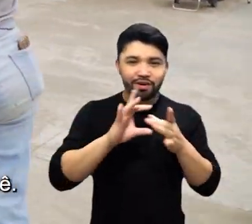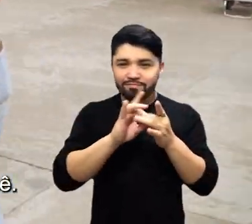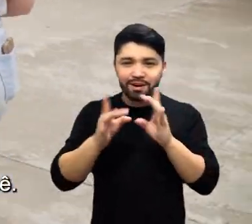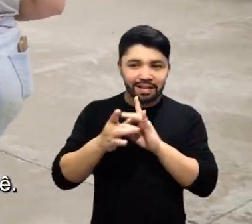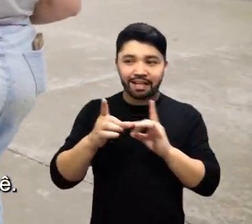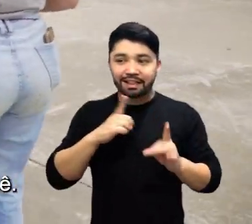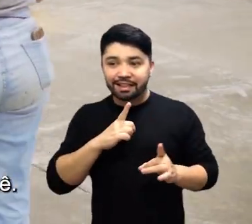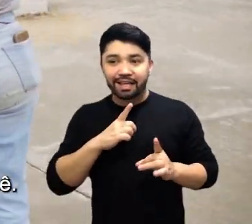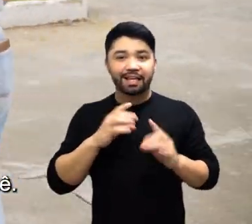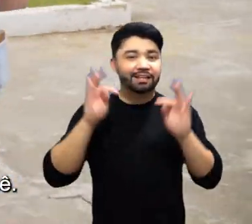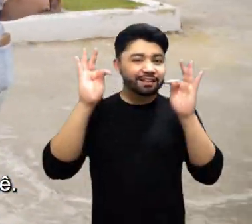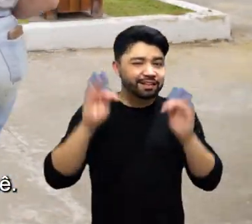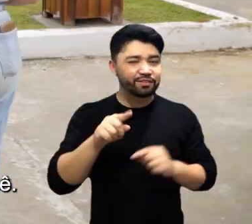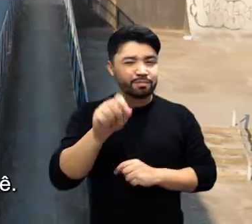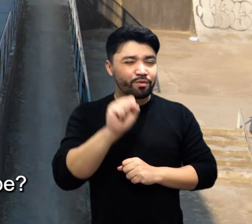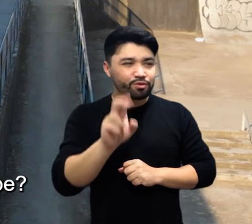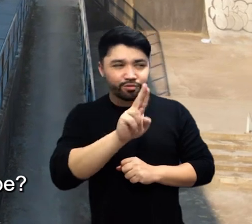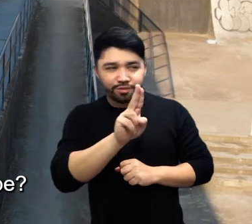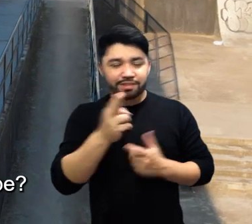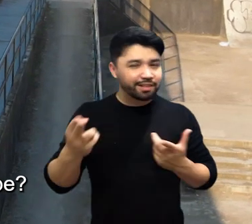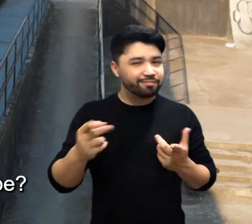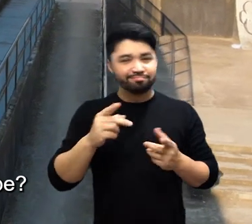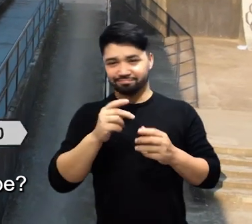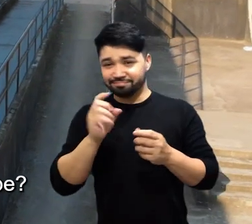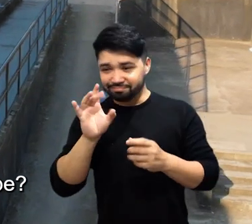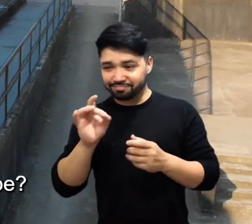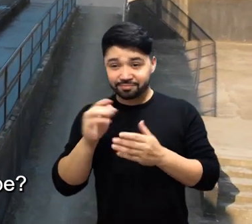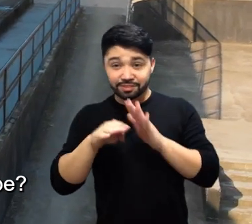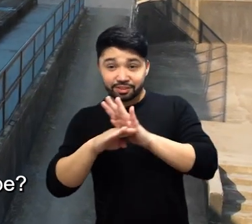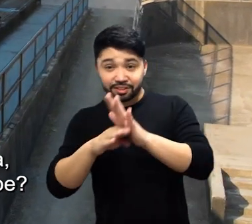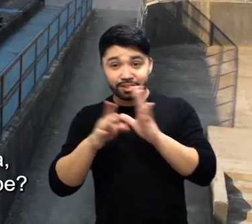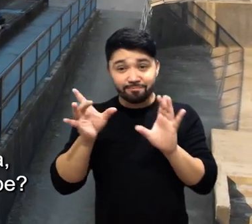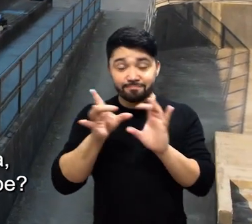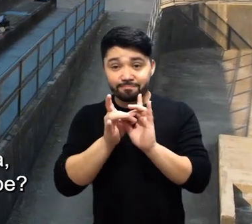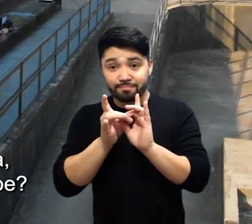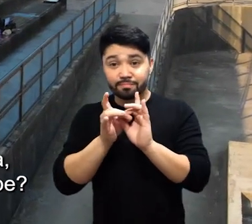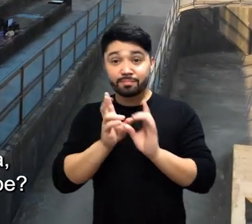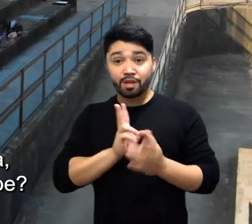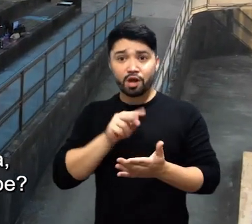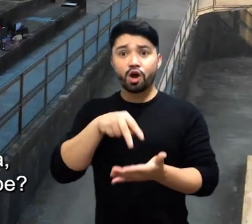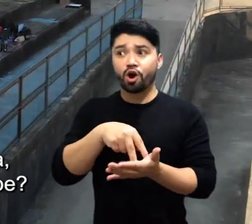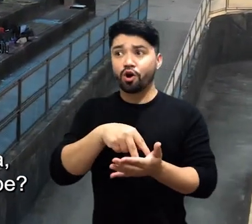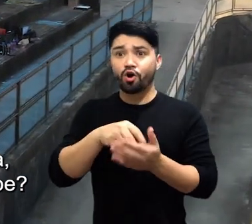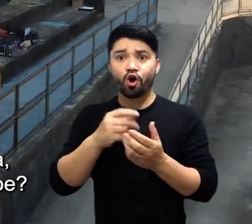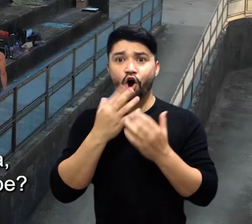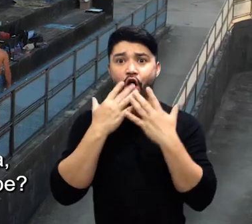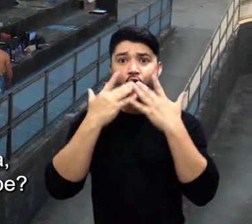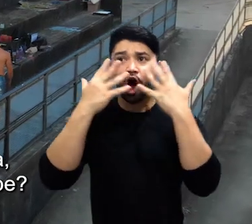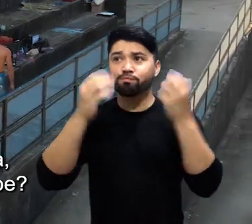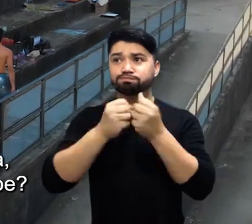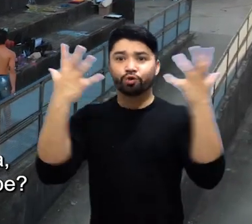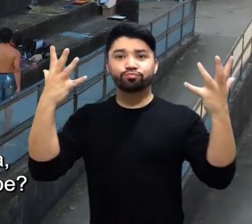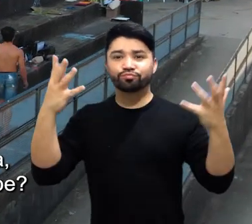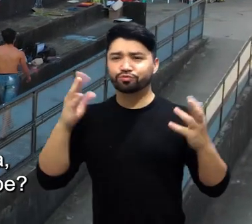X que serve pra mim, essa outra que serve pra você. Então eu acho que somatiza, assim, sabe? Chegar aqui, essa explosão de coisas, o jeito que cada